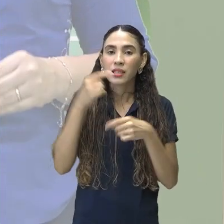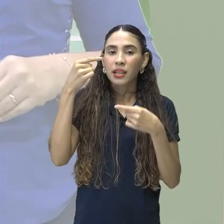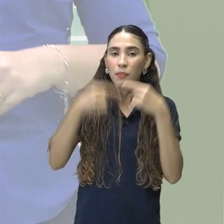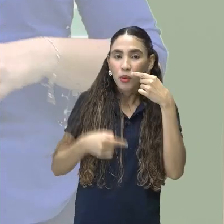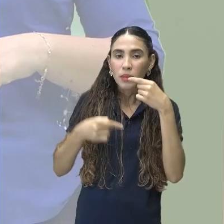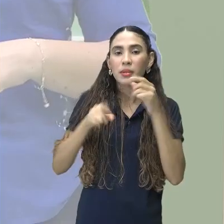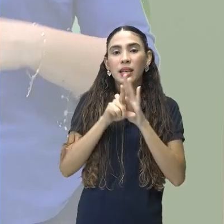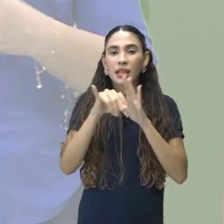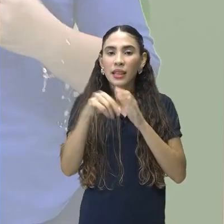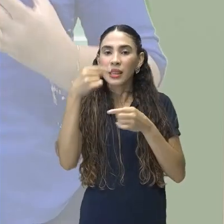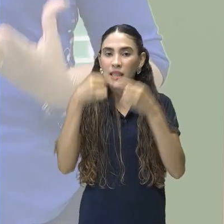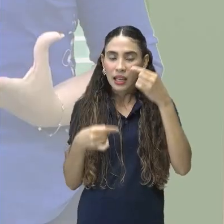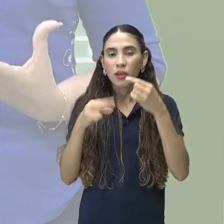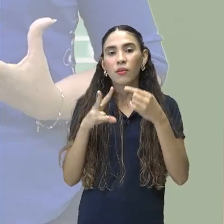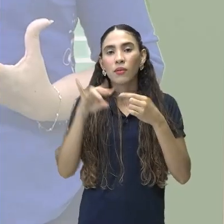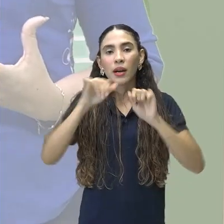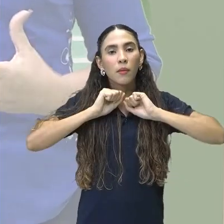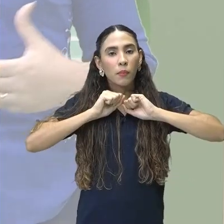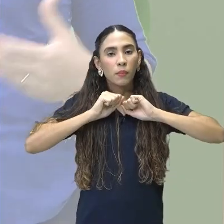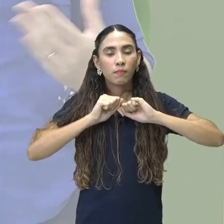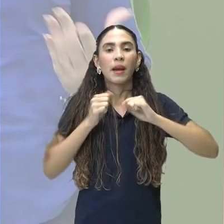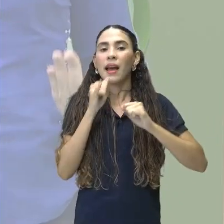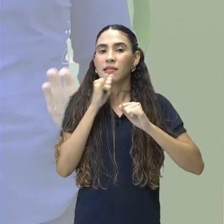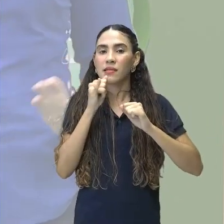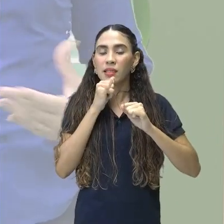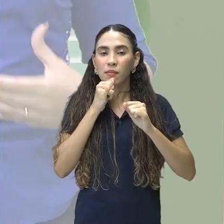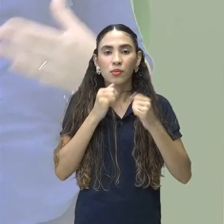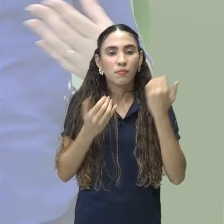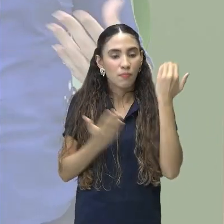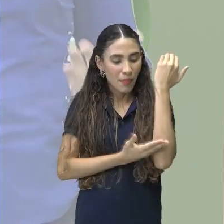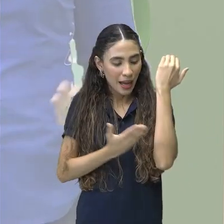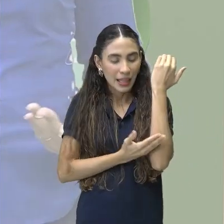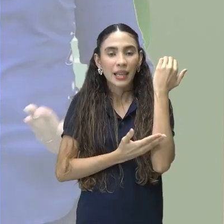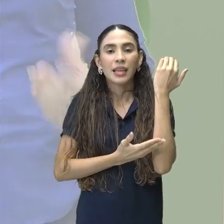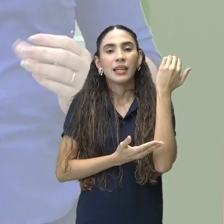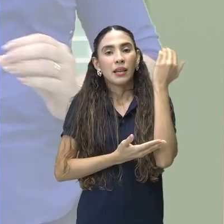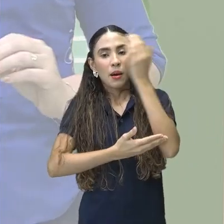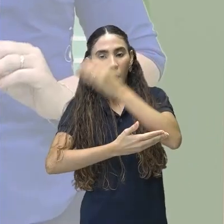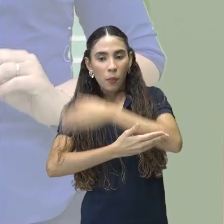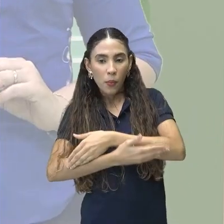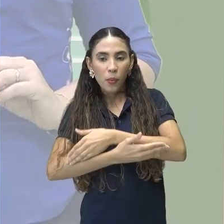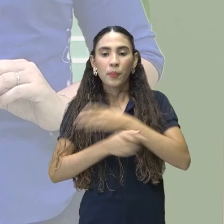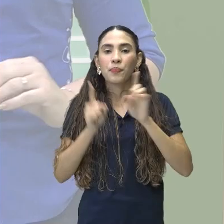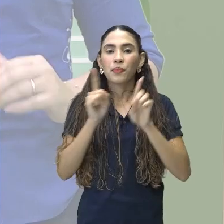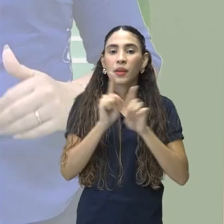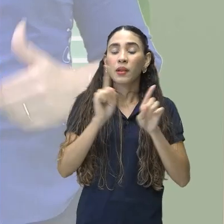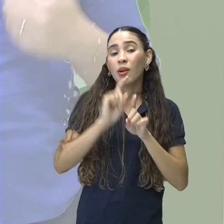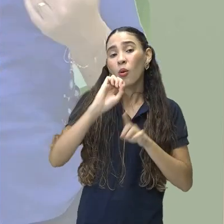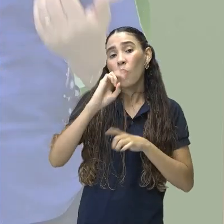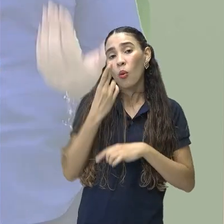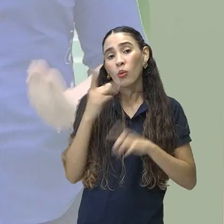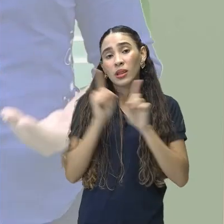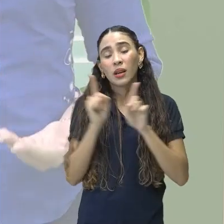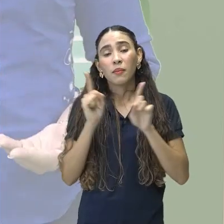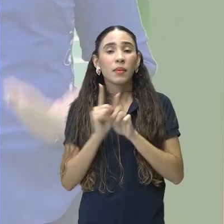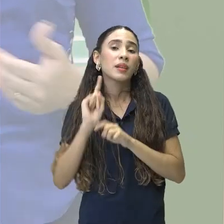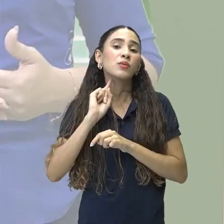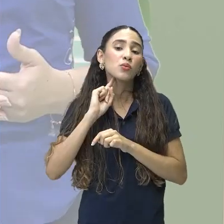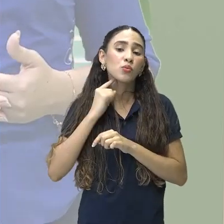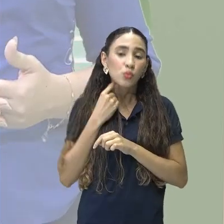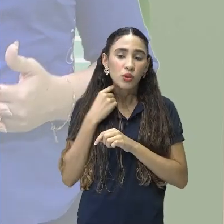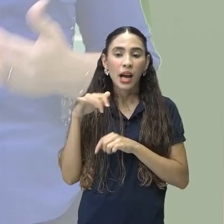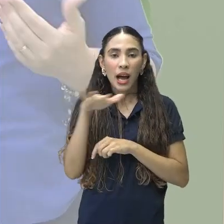vão ali exterminar os nossos recursos madeireiros, né, com a derrubada de árvores, ou ainda podem contaminar as